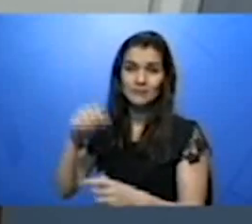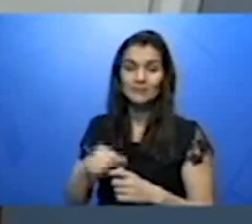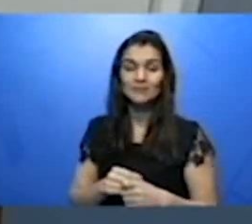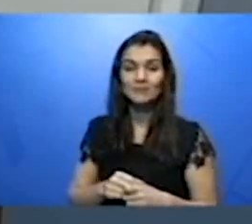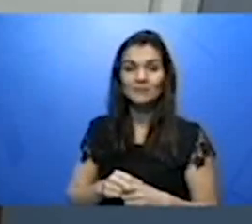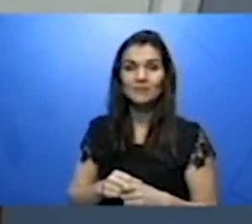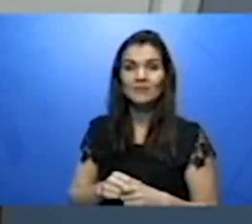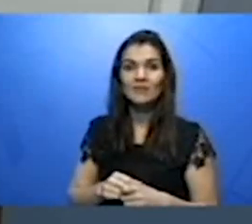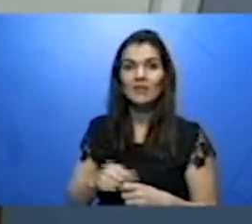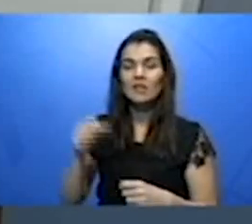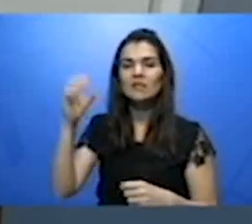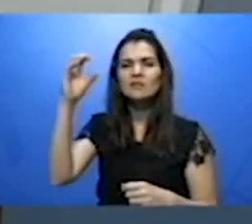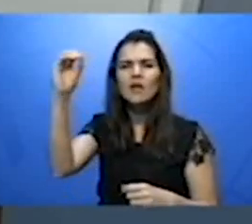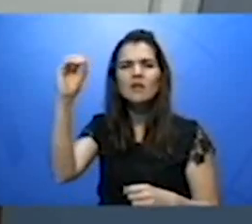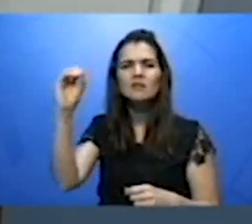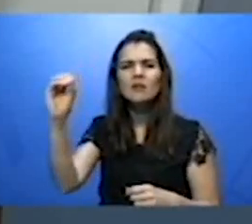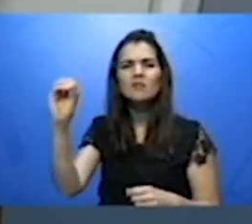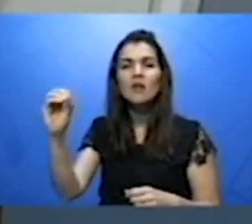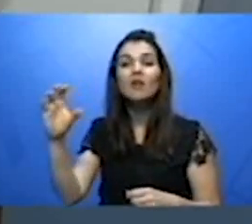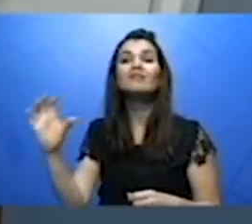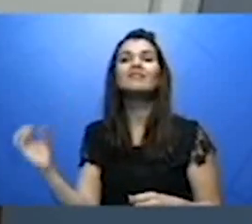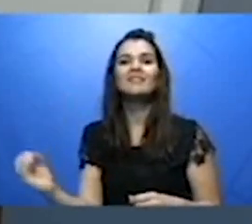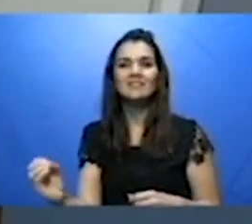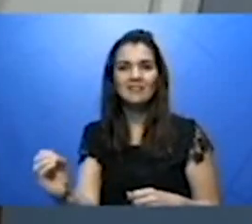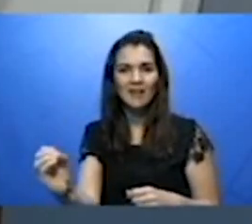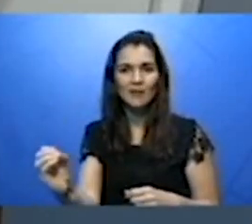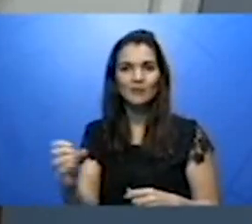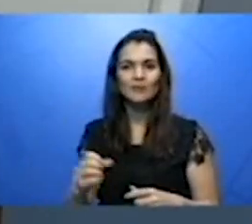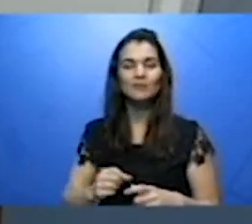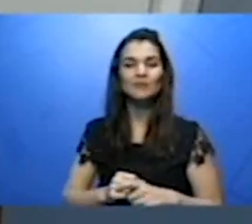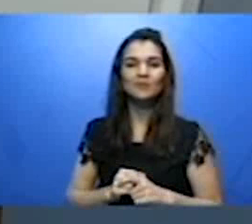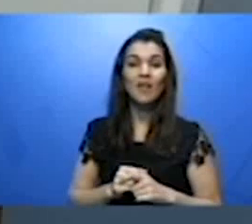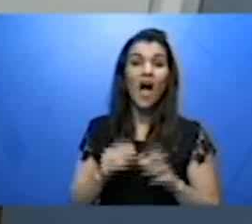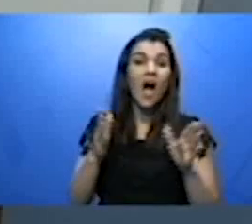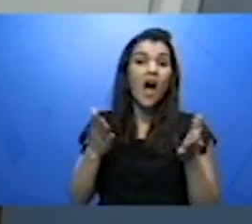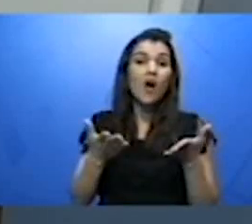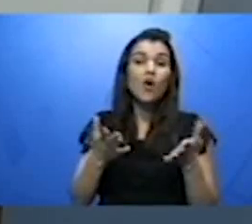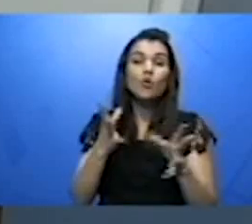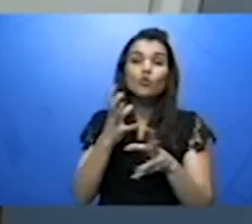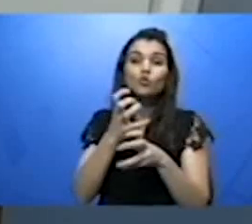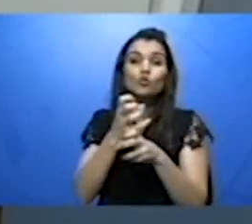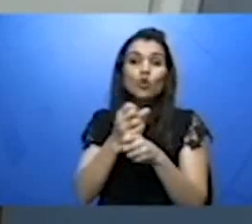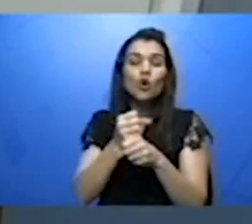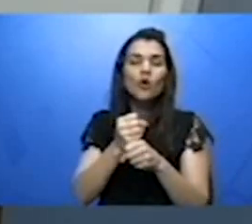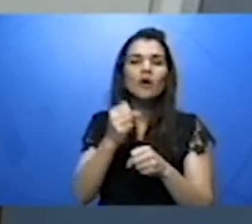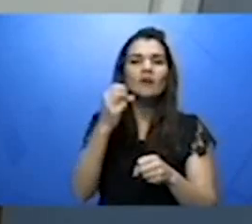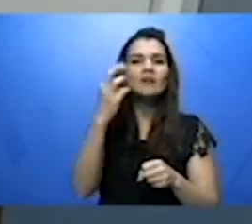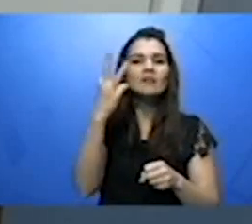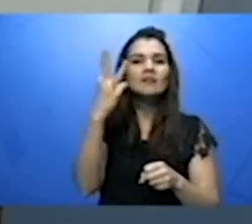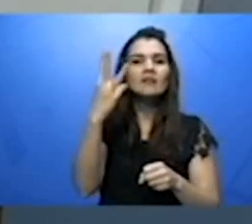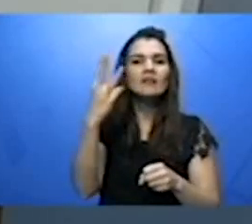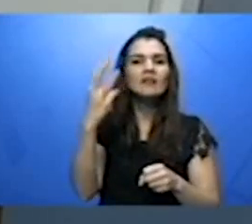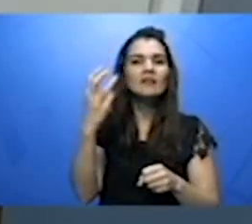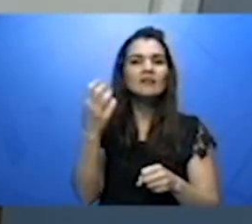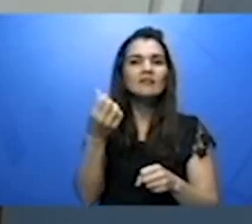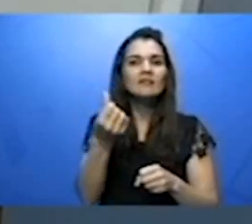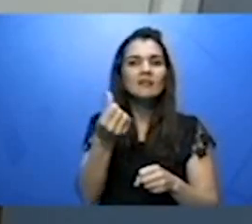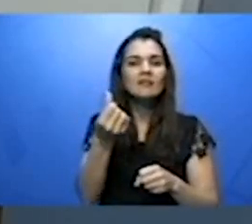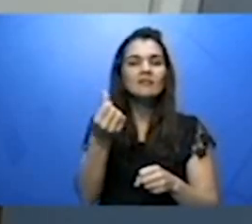0 + 0 + 0 + 0 0 e agora eu venho somando três ó 3